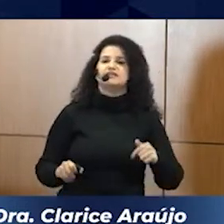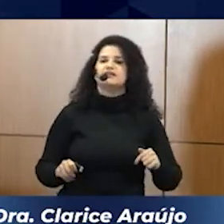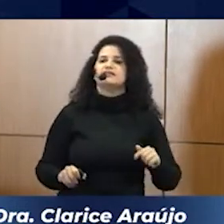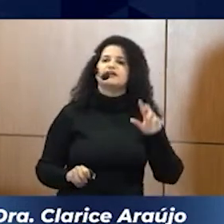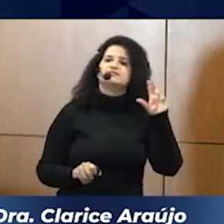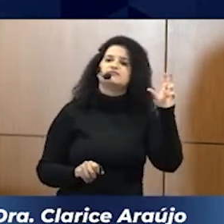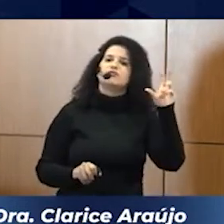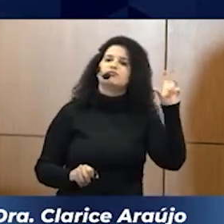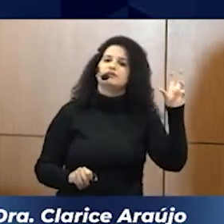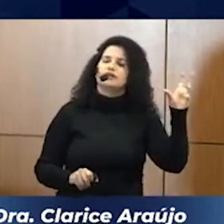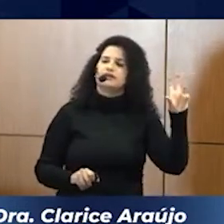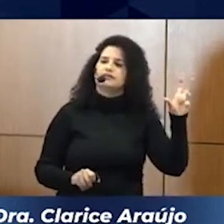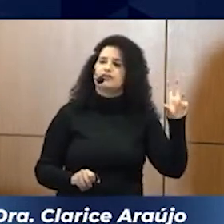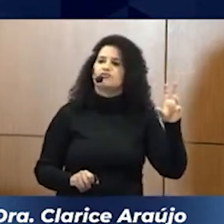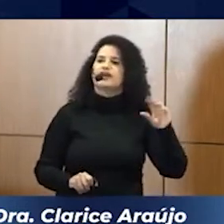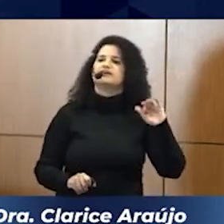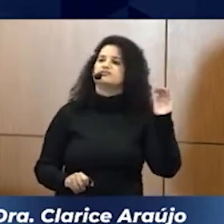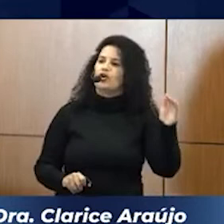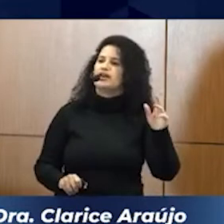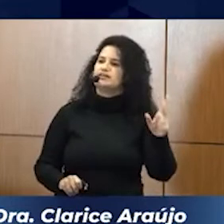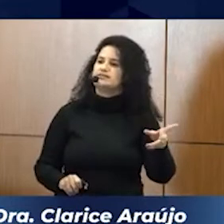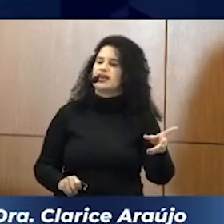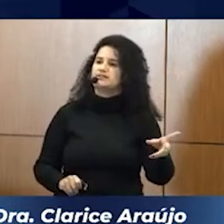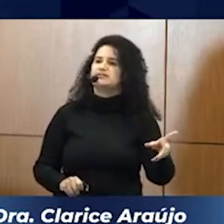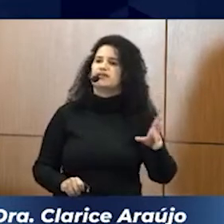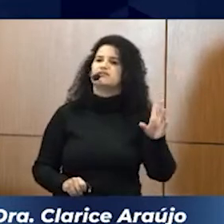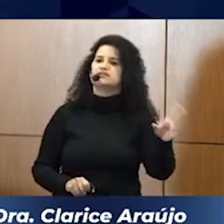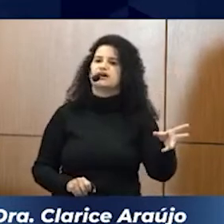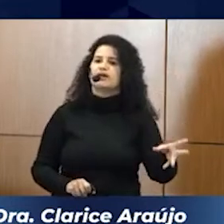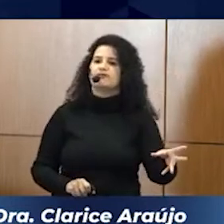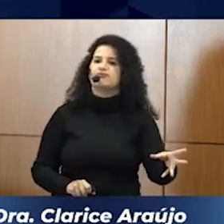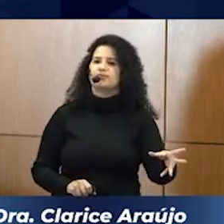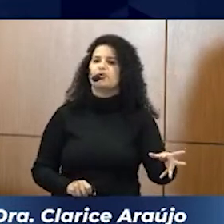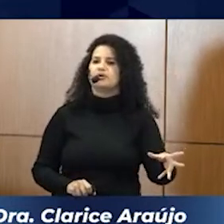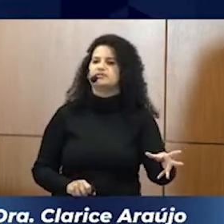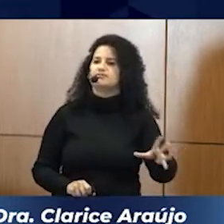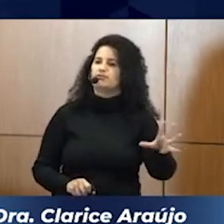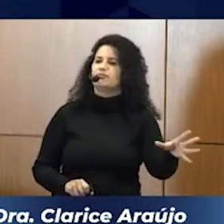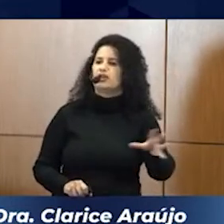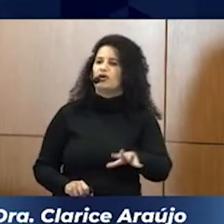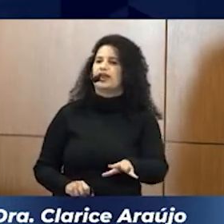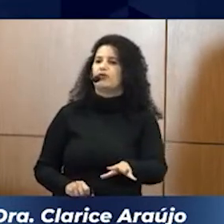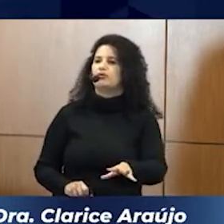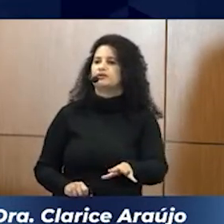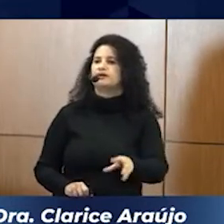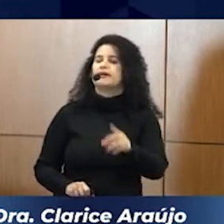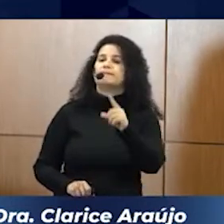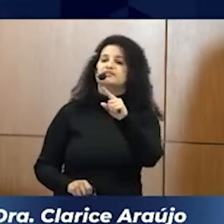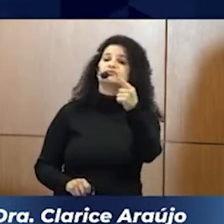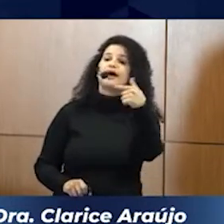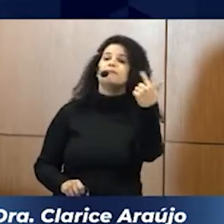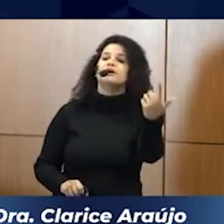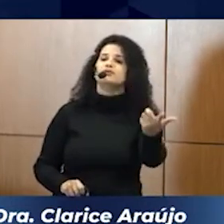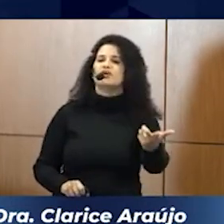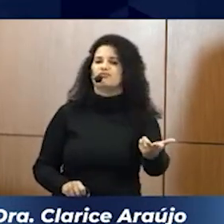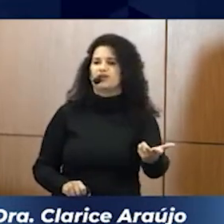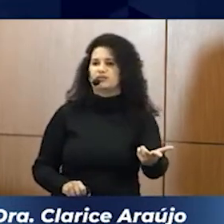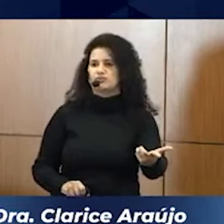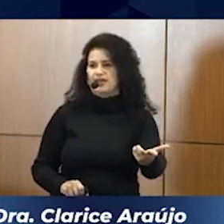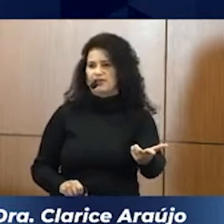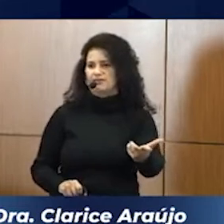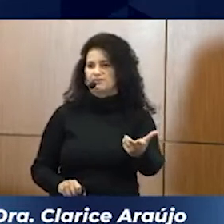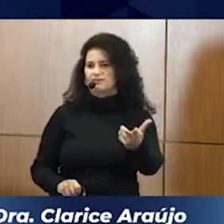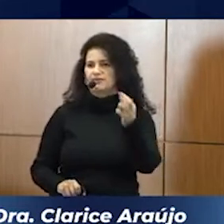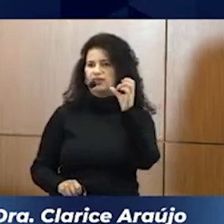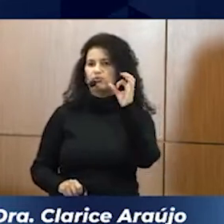você vai se atentar se vão identificar se, ó, essa intervenção ela foi boa, sim, foi melhor que a outra, mas e o tamanho do